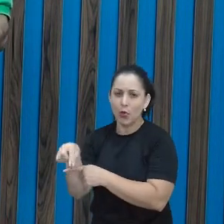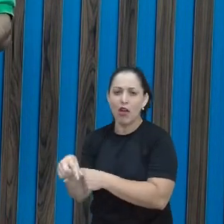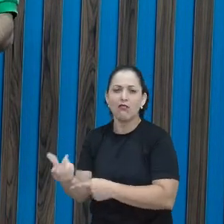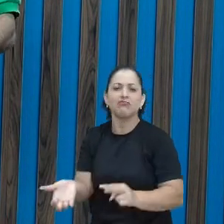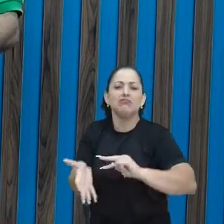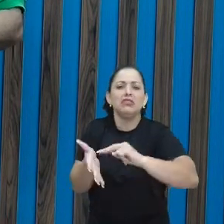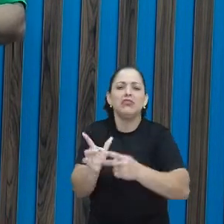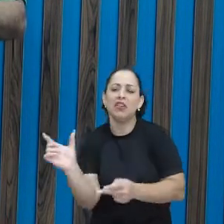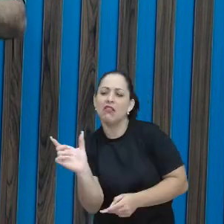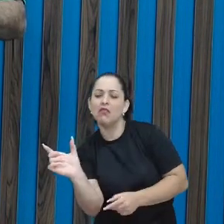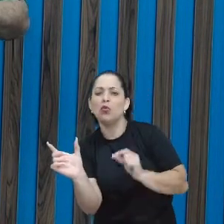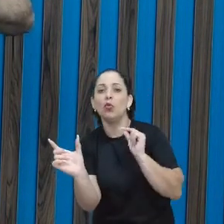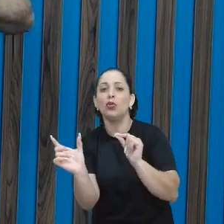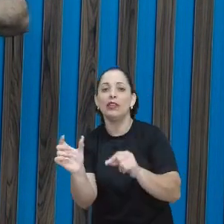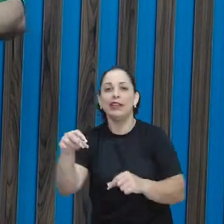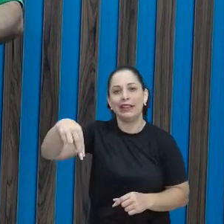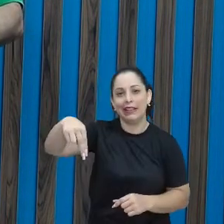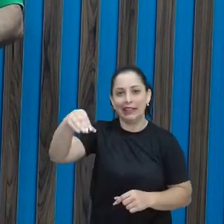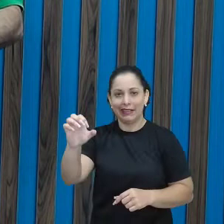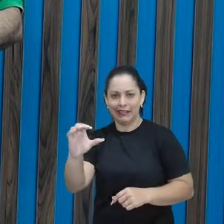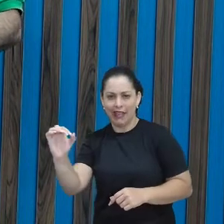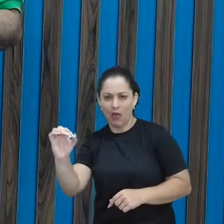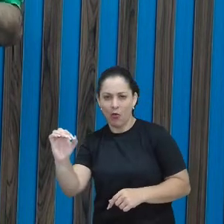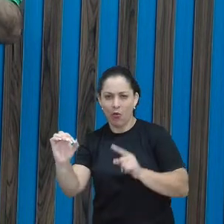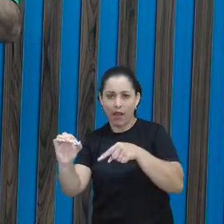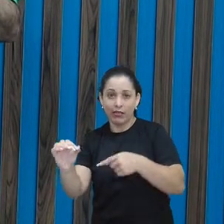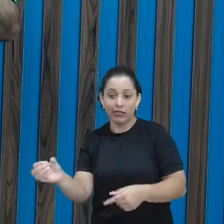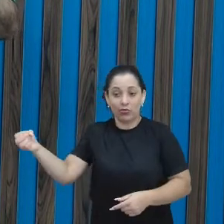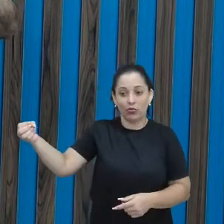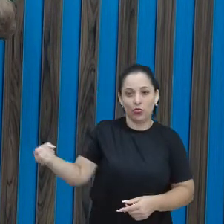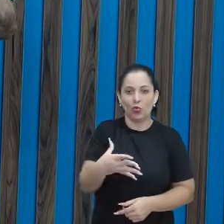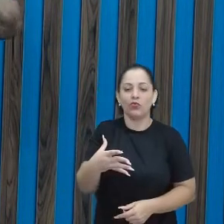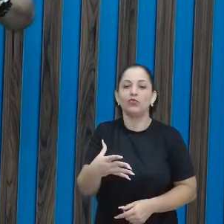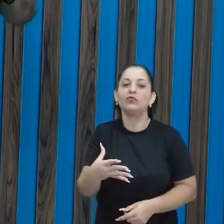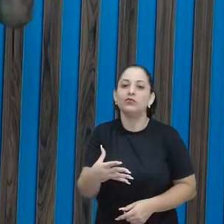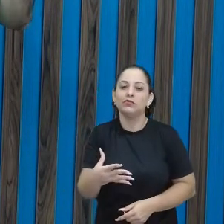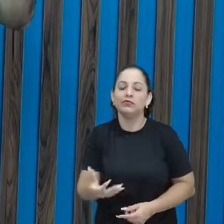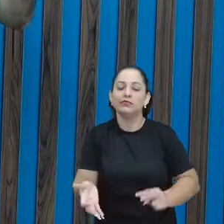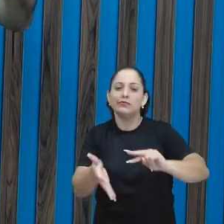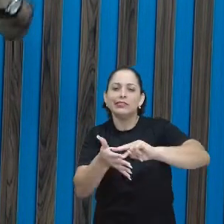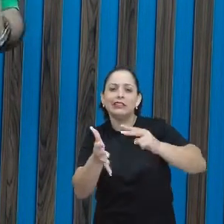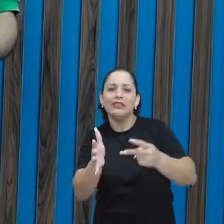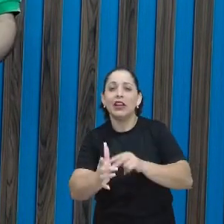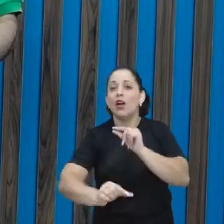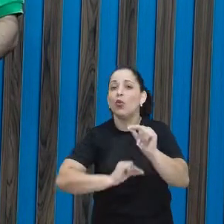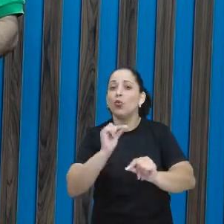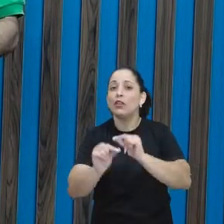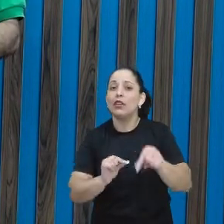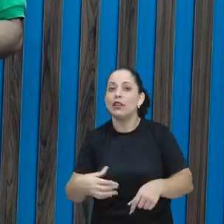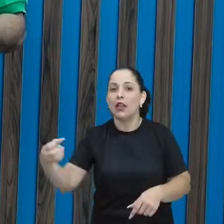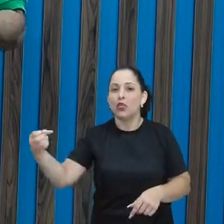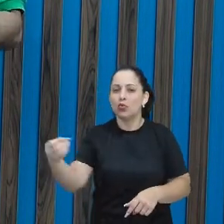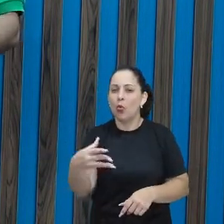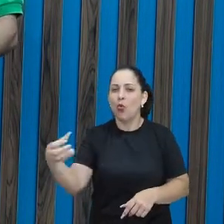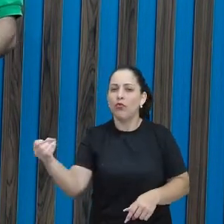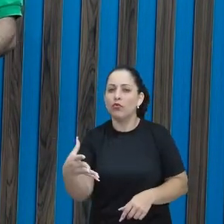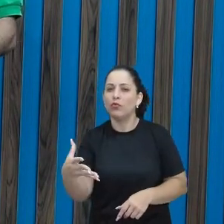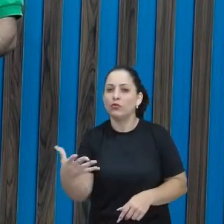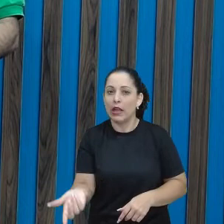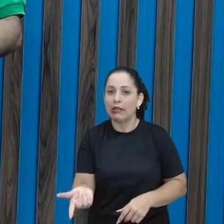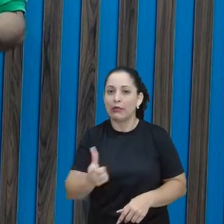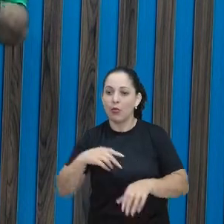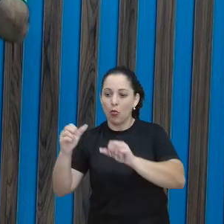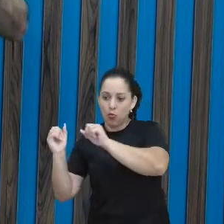novo. Então, se a gente fala em neocolonialismo, a gente está falando em um novo processo de